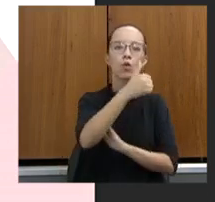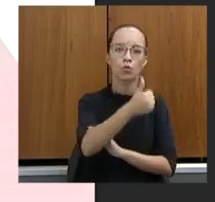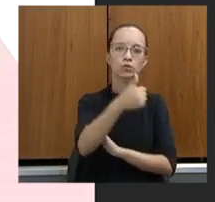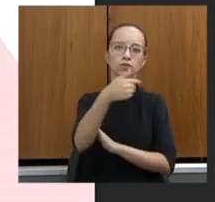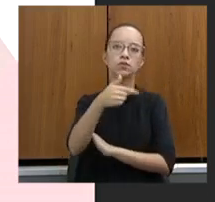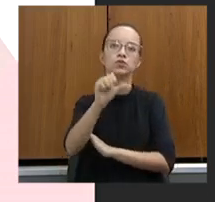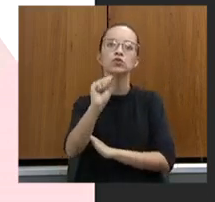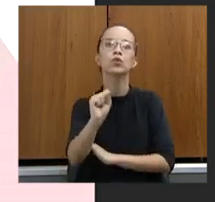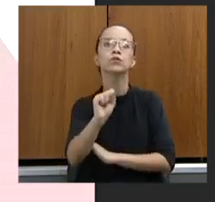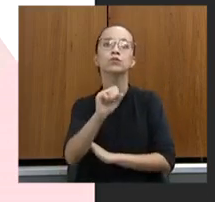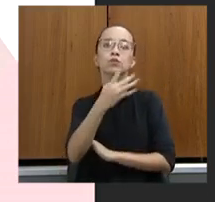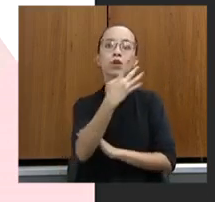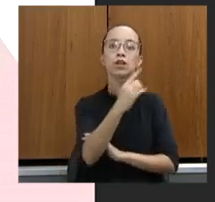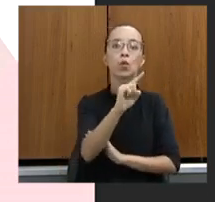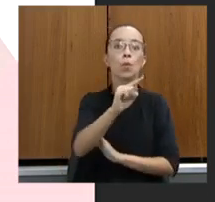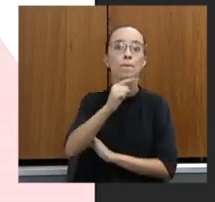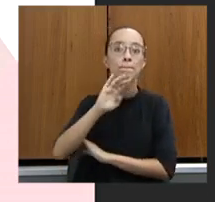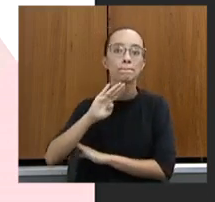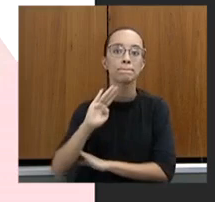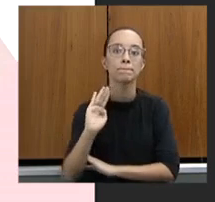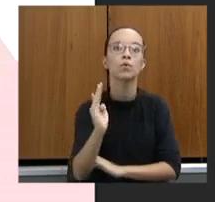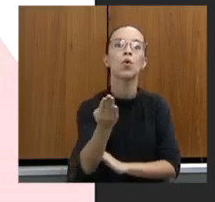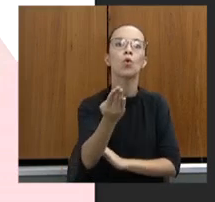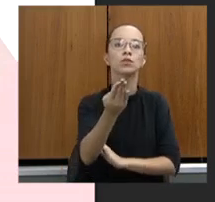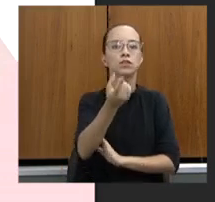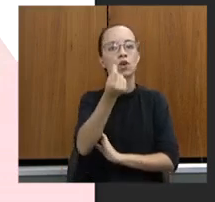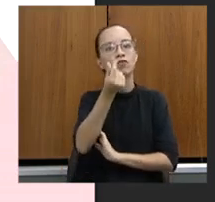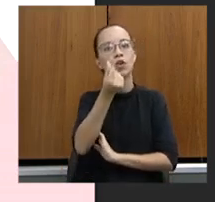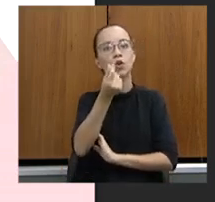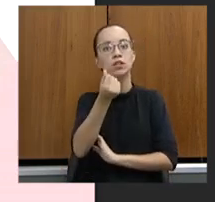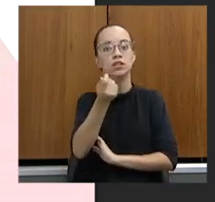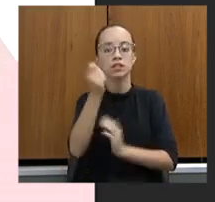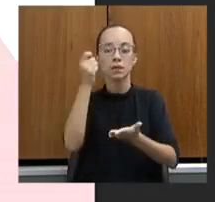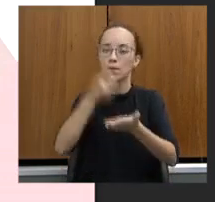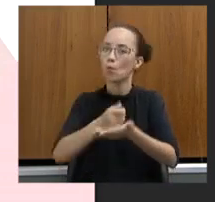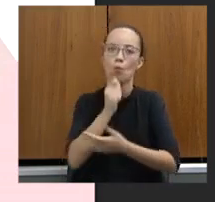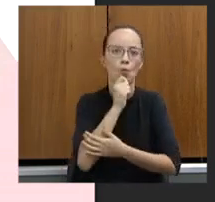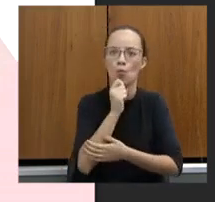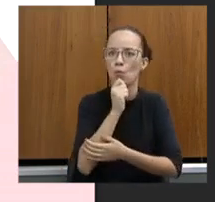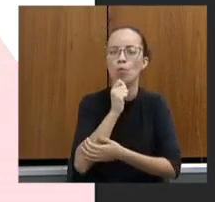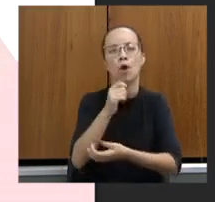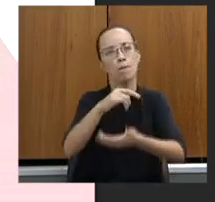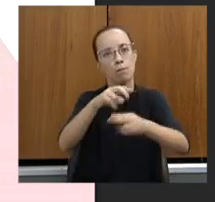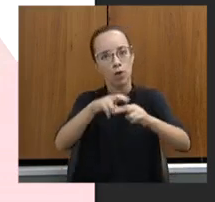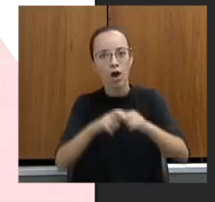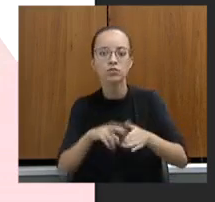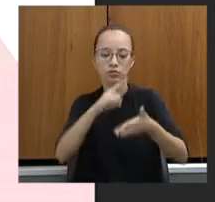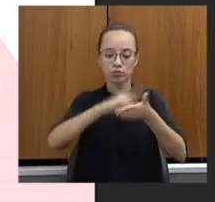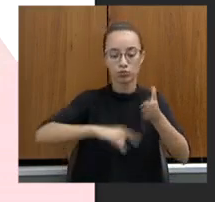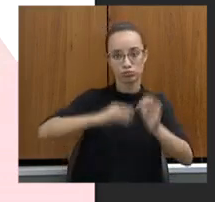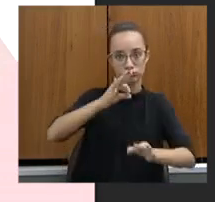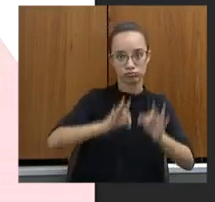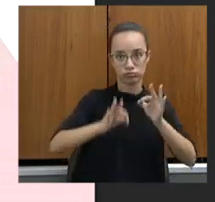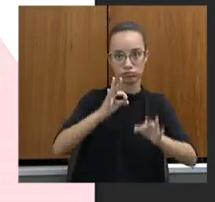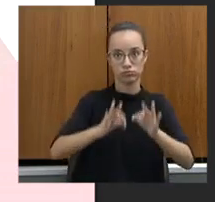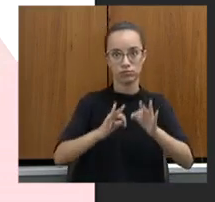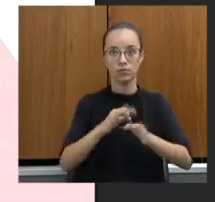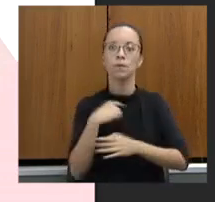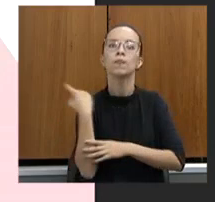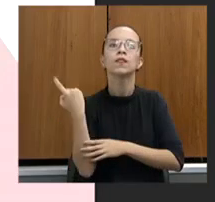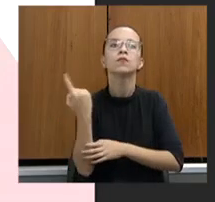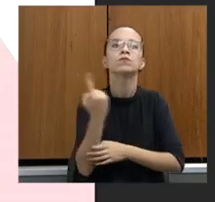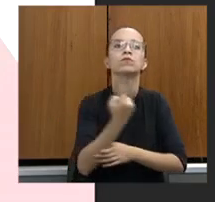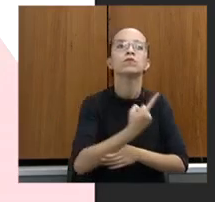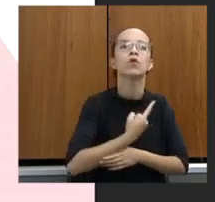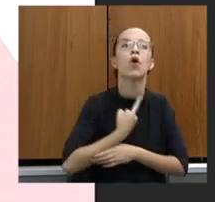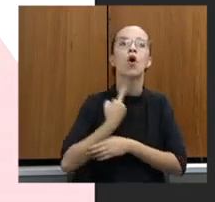e os 41 bilhões que eram os valores Não pagos em função das liminares Eles foram equacionados